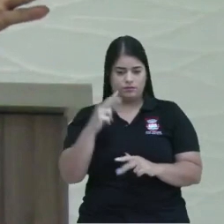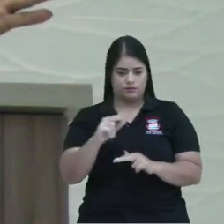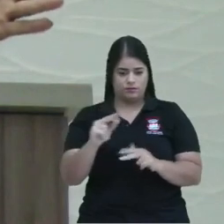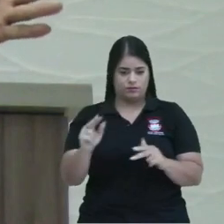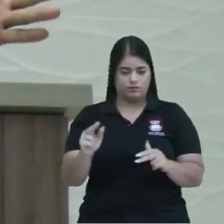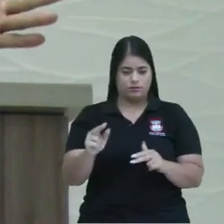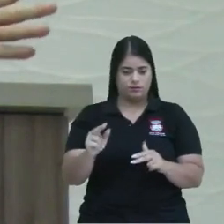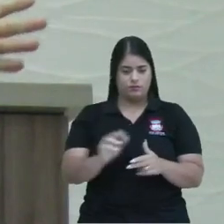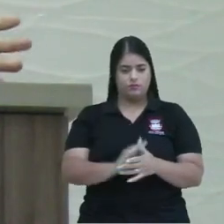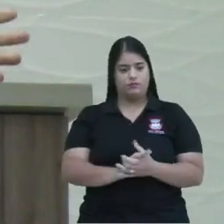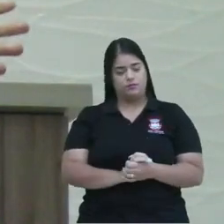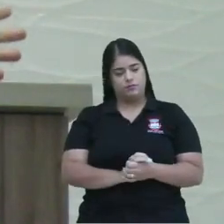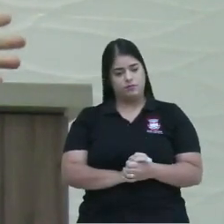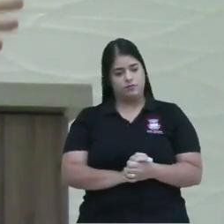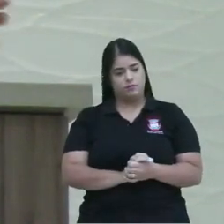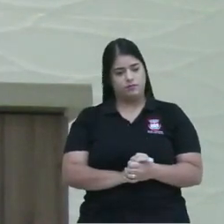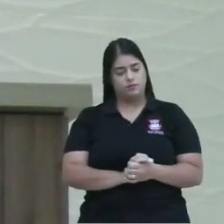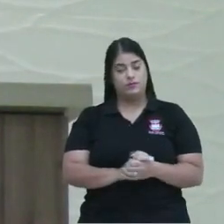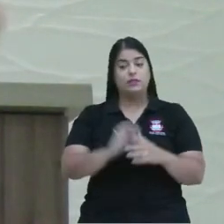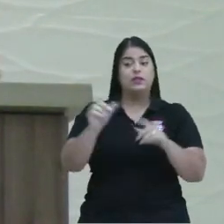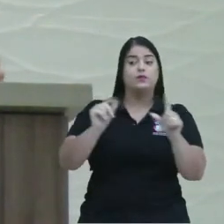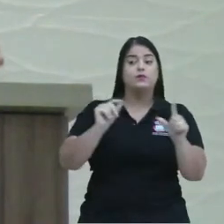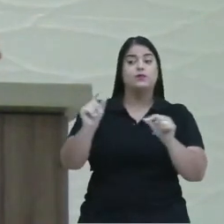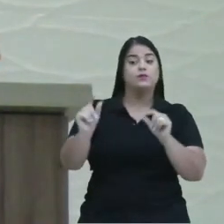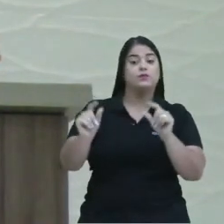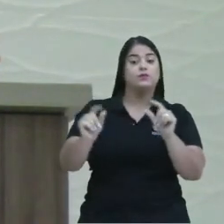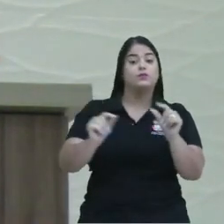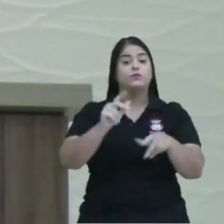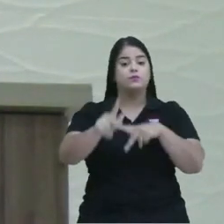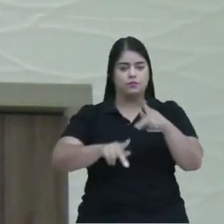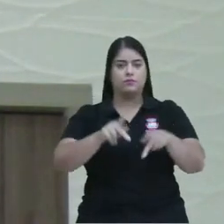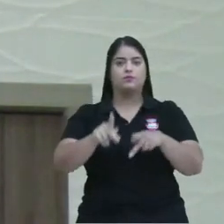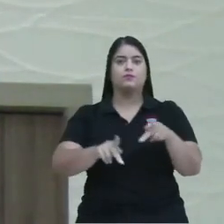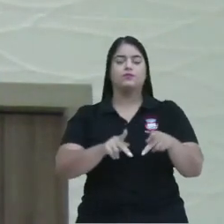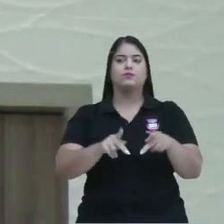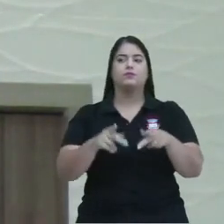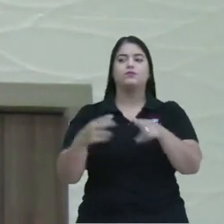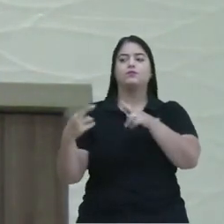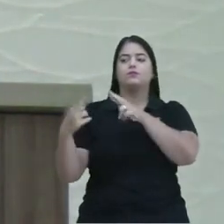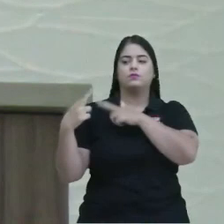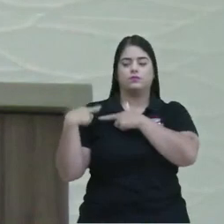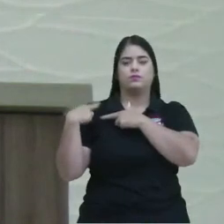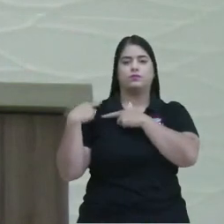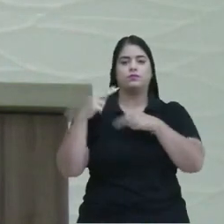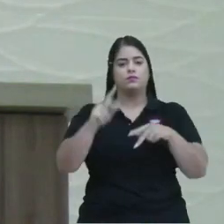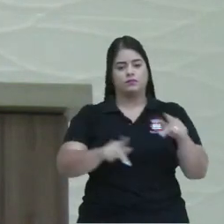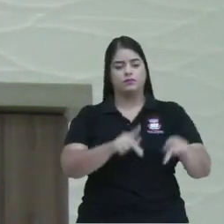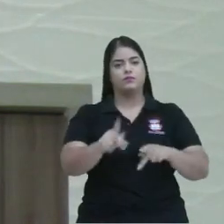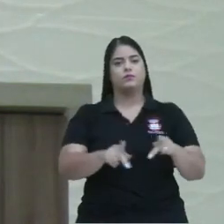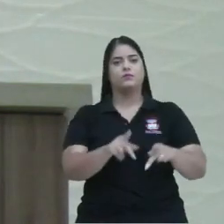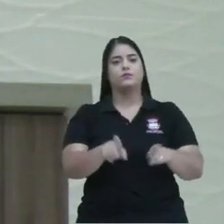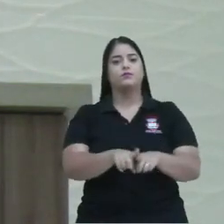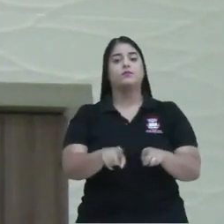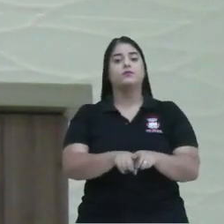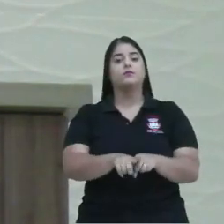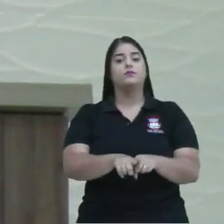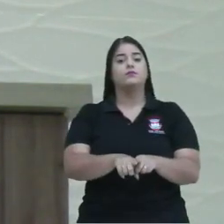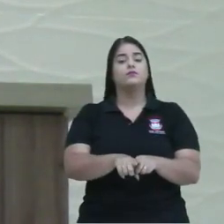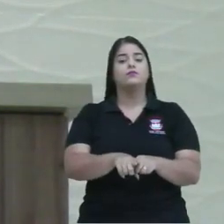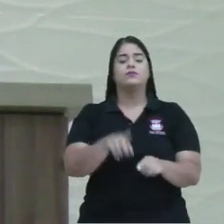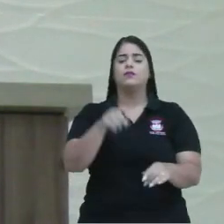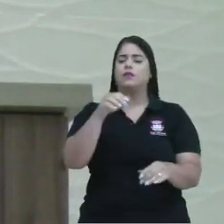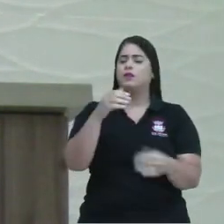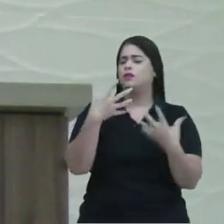aqui, escolhidos pelo povo, para representar o povo e para votar e reprovar